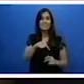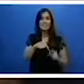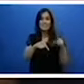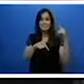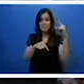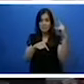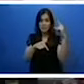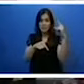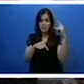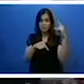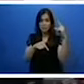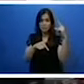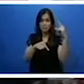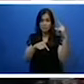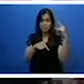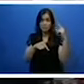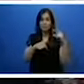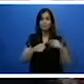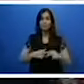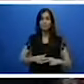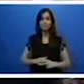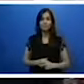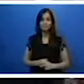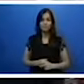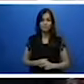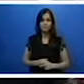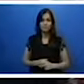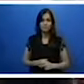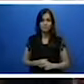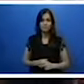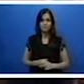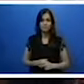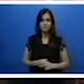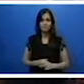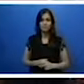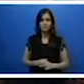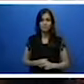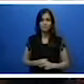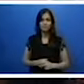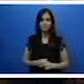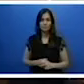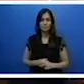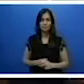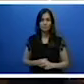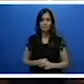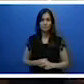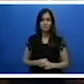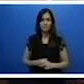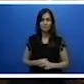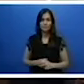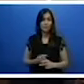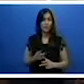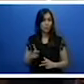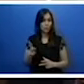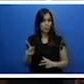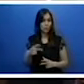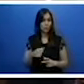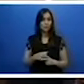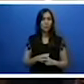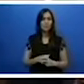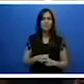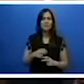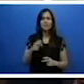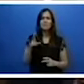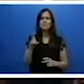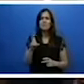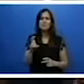17. Então, o 7 eu vou colocar aqui e vou subir um novamente. E continuar a minha adição.